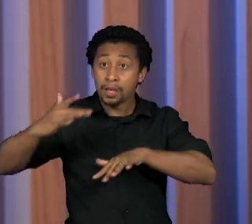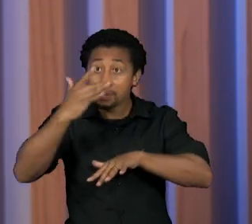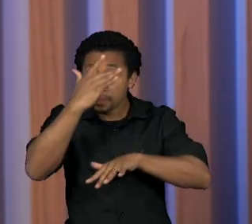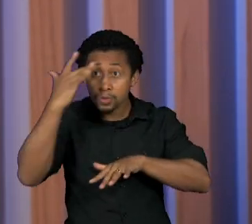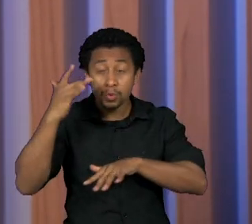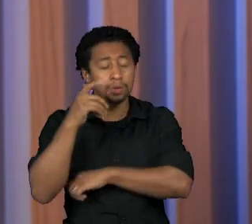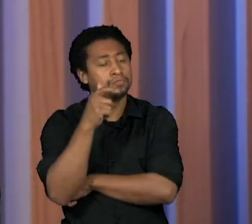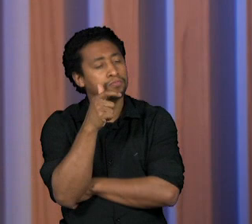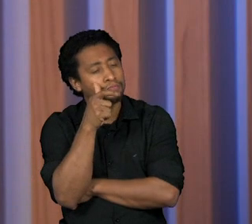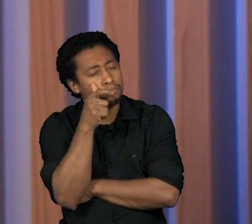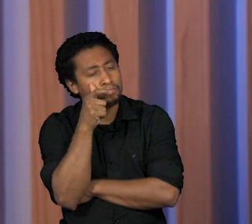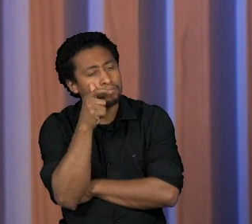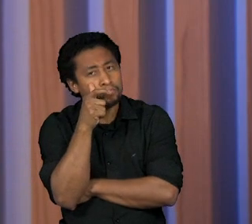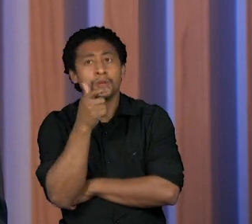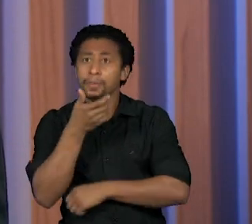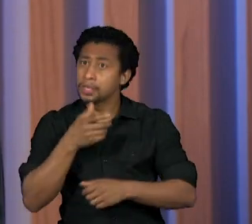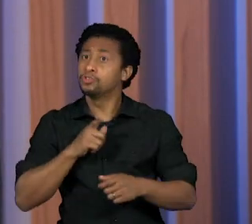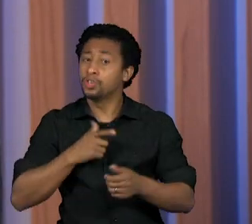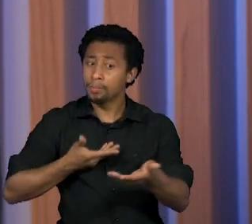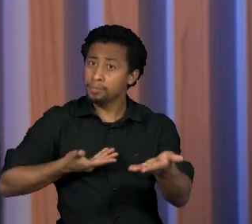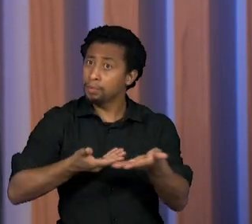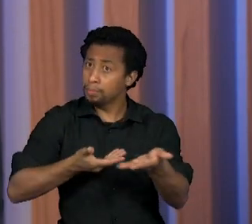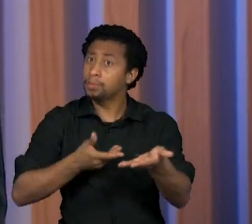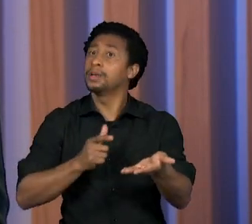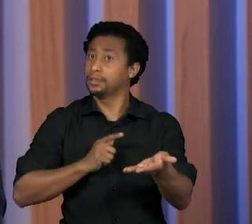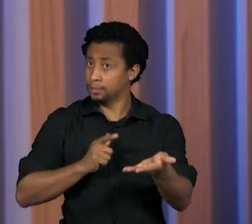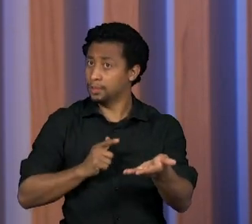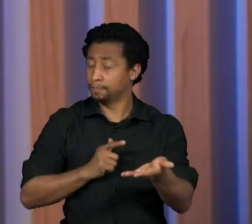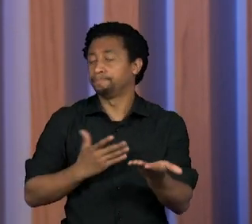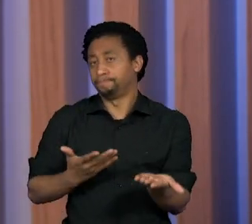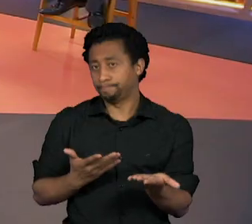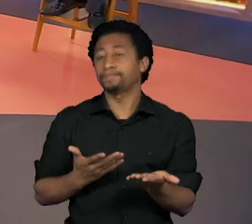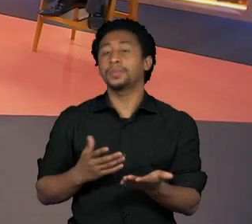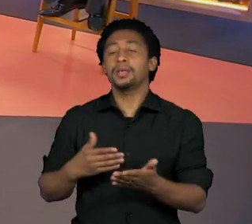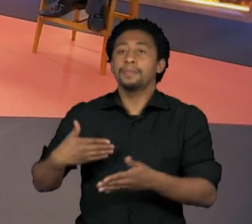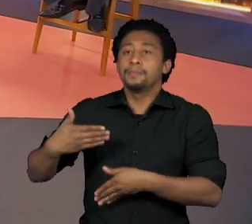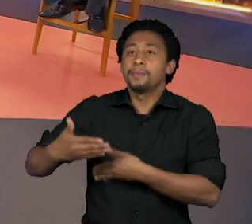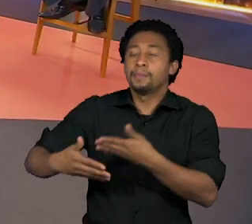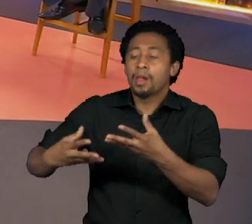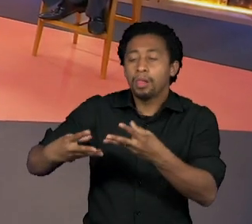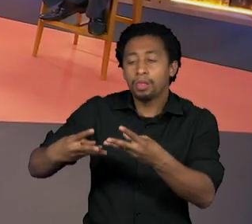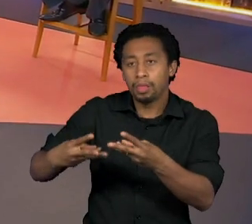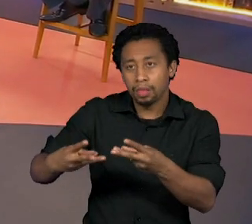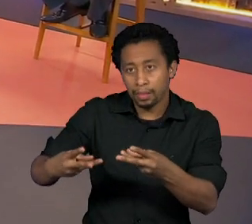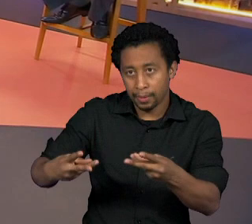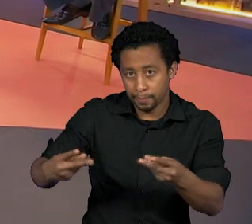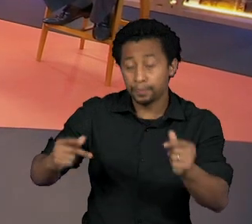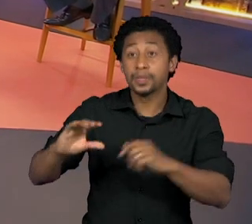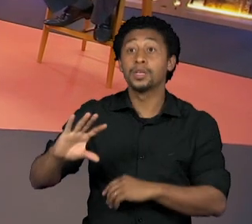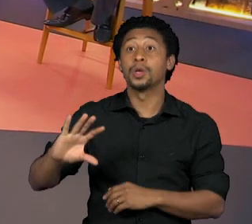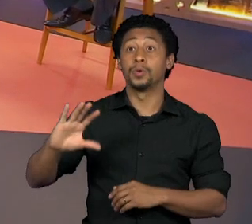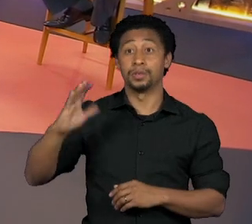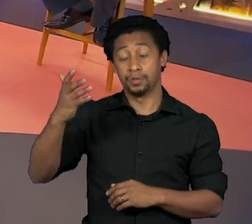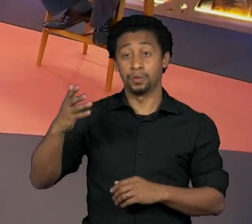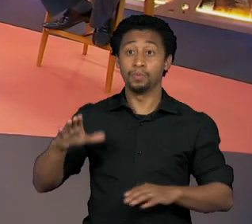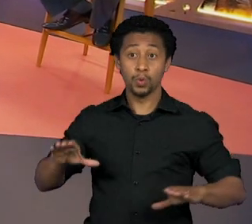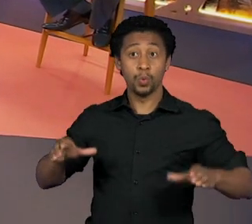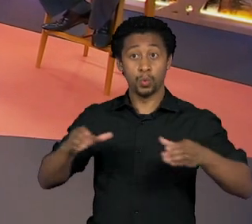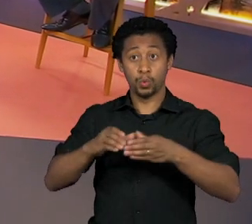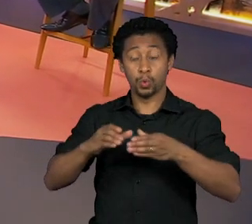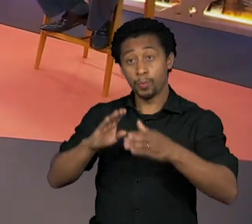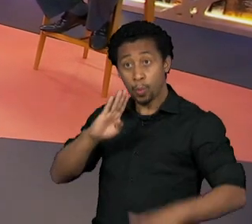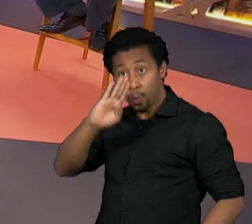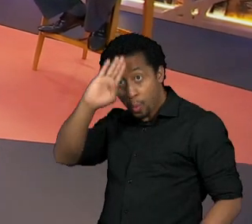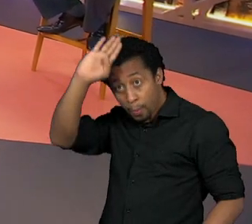Império Romano começa a ressuscitar essa cultura grega, eles começam a trazer essa cultura de volta, né? E com a evolução da